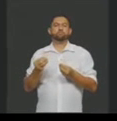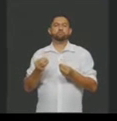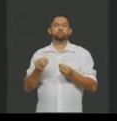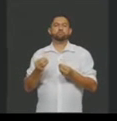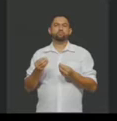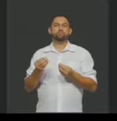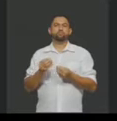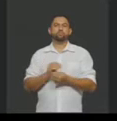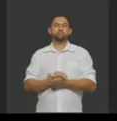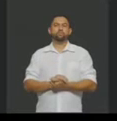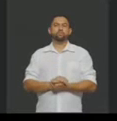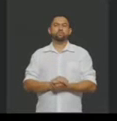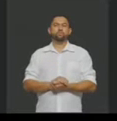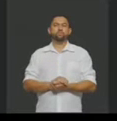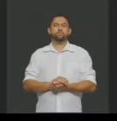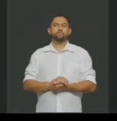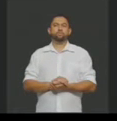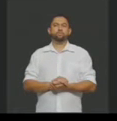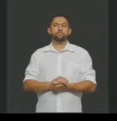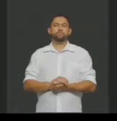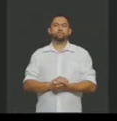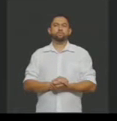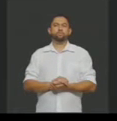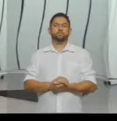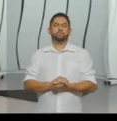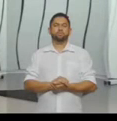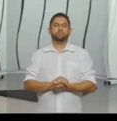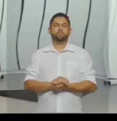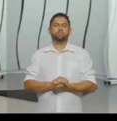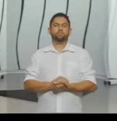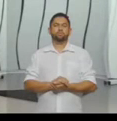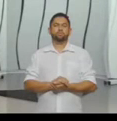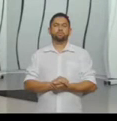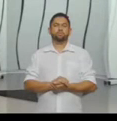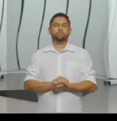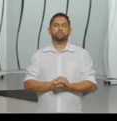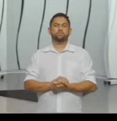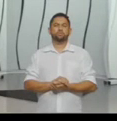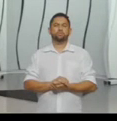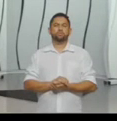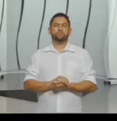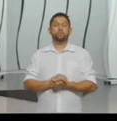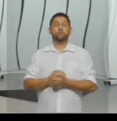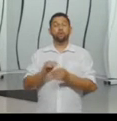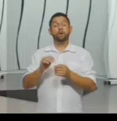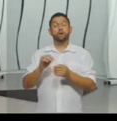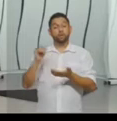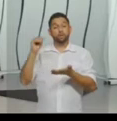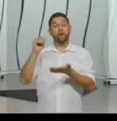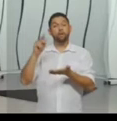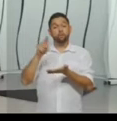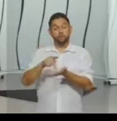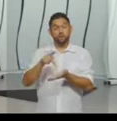Na verdade, aqui ó, é assexuada, tá? Deixa eu só colocar aqui com a canetinha aqui, bonitinho.